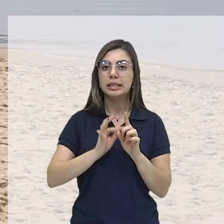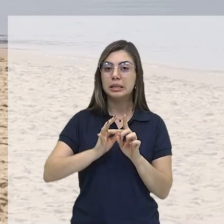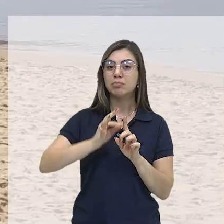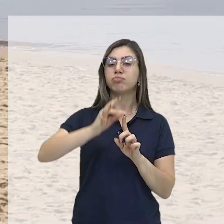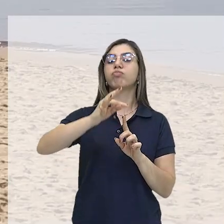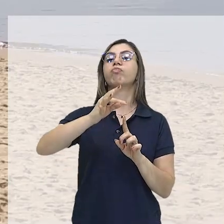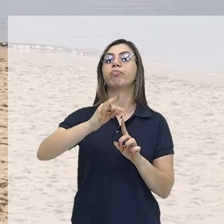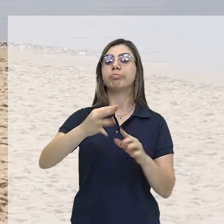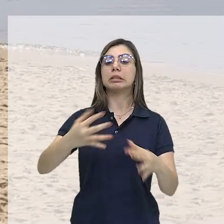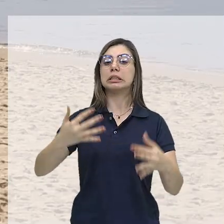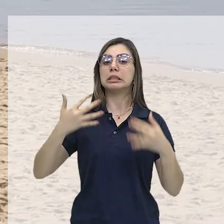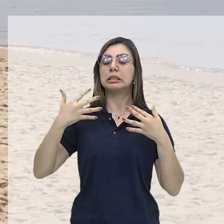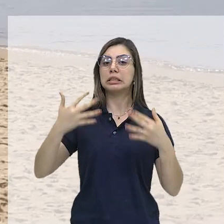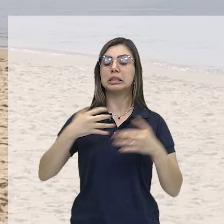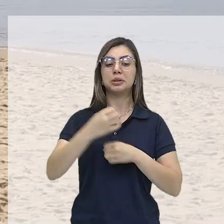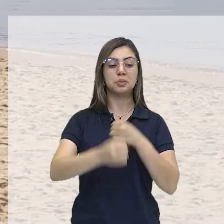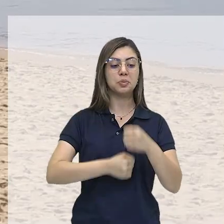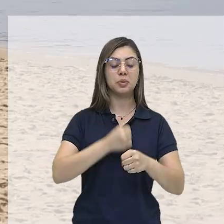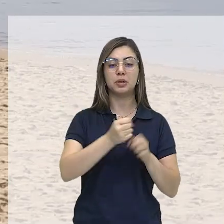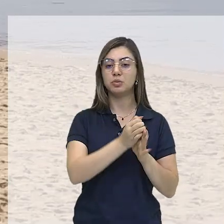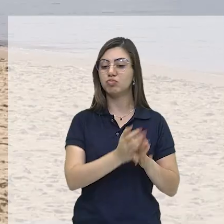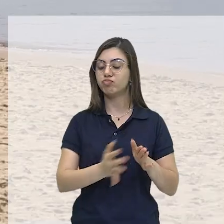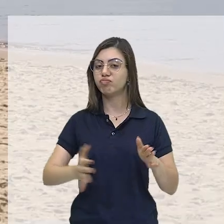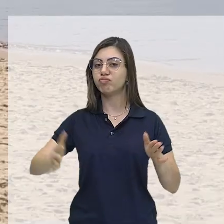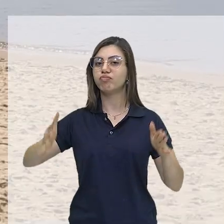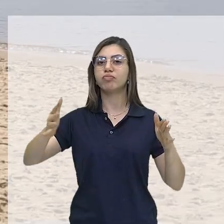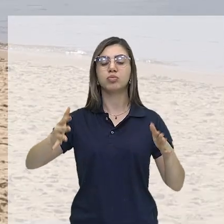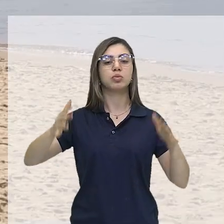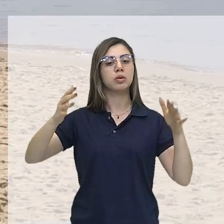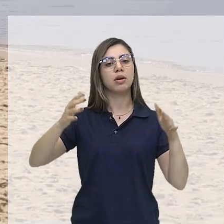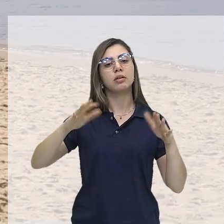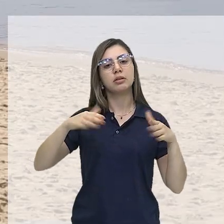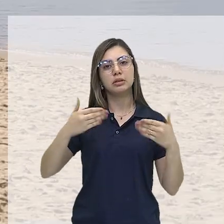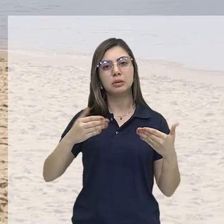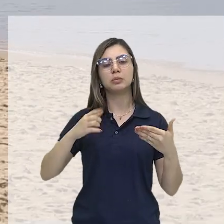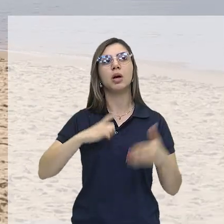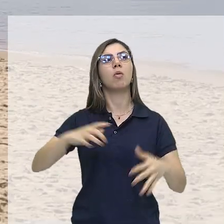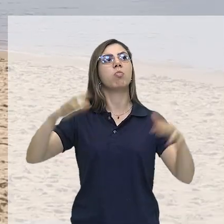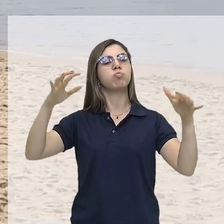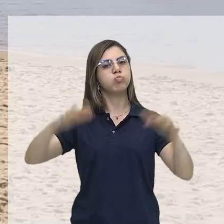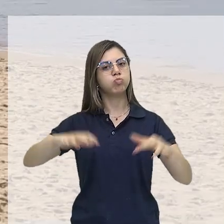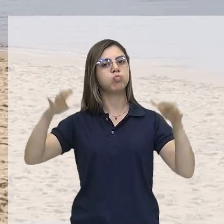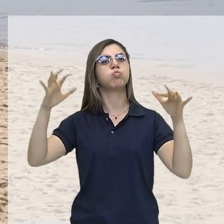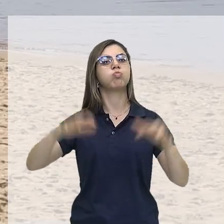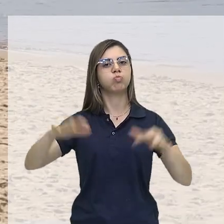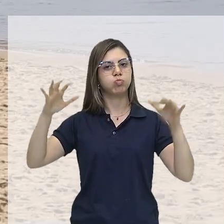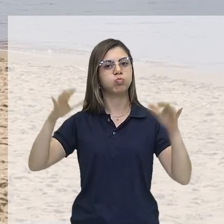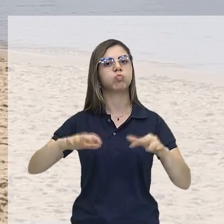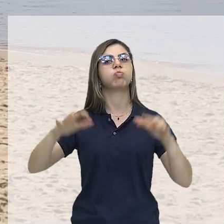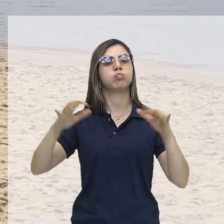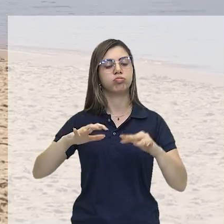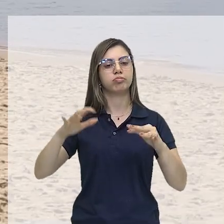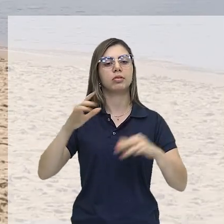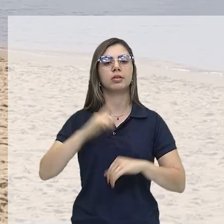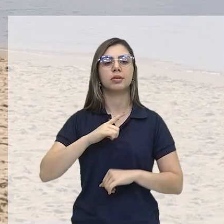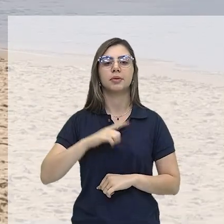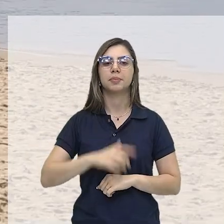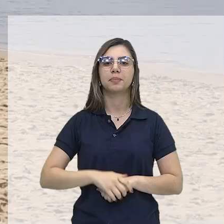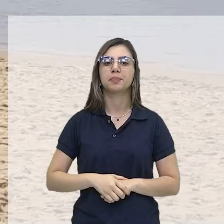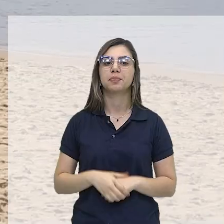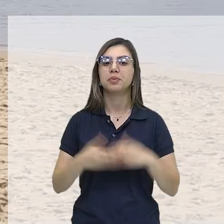equatorial, onde as temperaturas são elevadas durante todo o ano, com chuvas